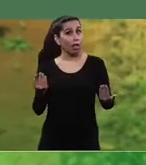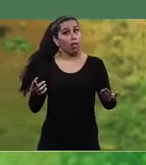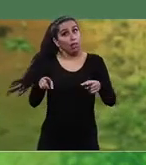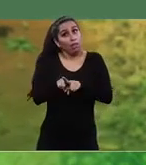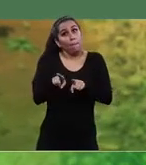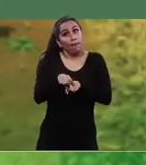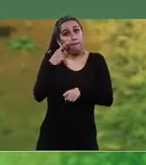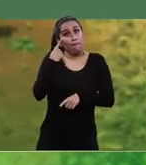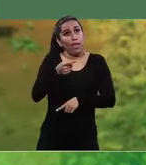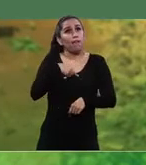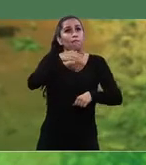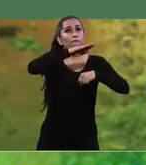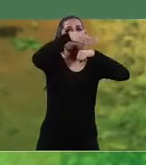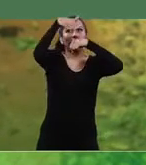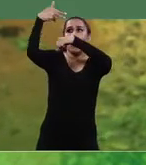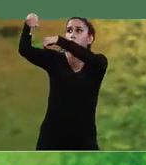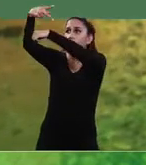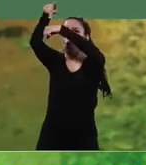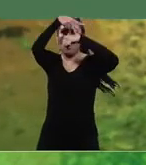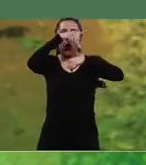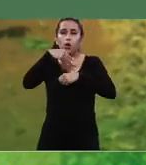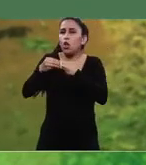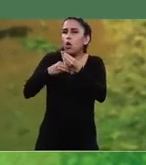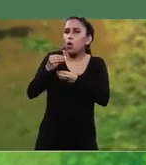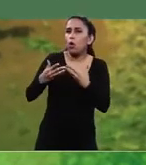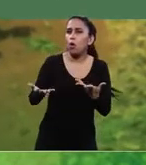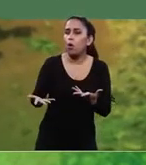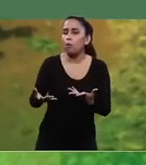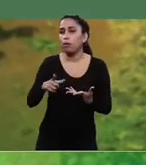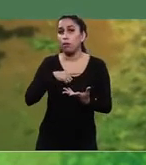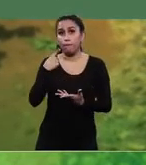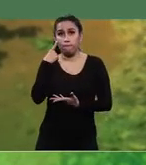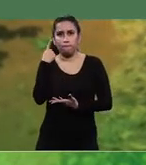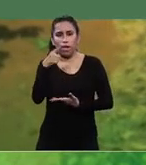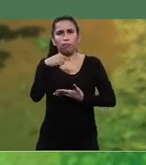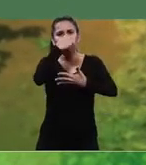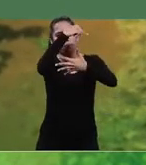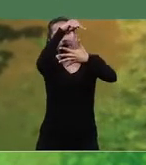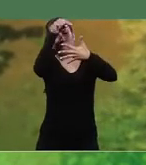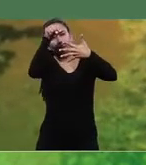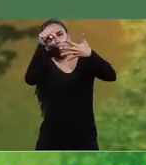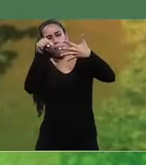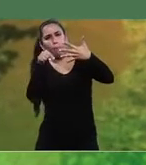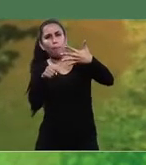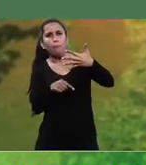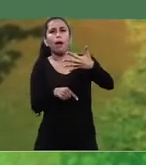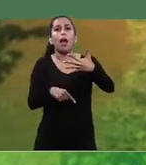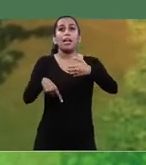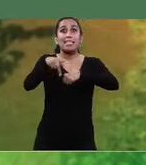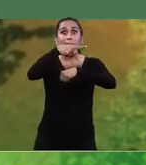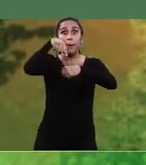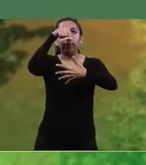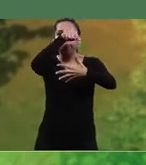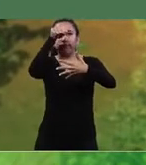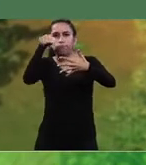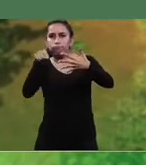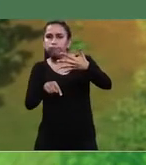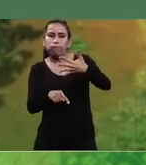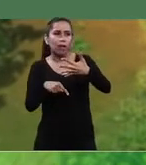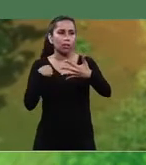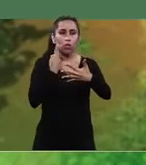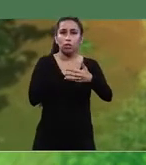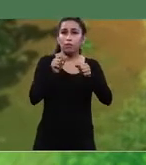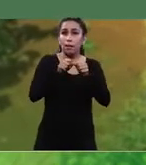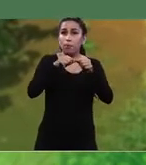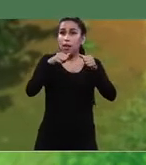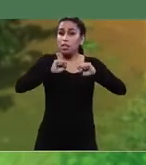países, né, e ranqueamos aí os mercados em 5 grandes categorias, mercados em que devemos abrir, fazer um esforço de abertura e